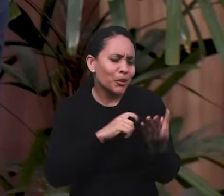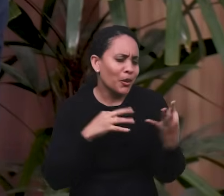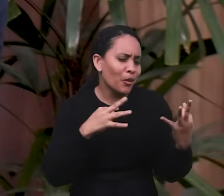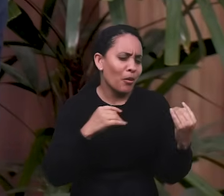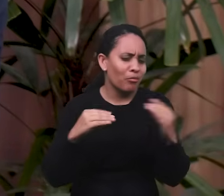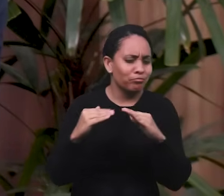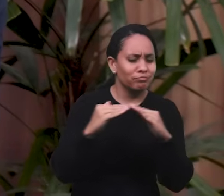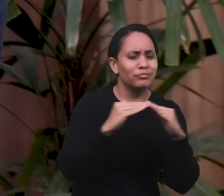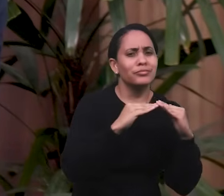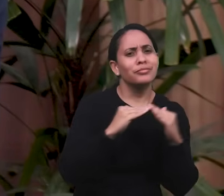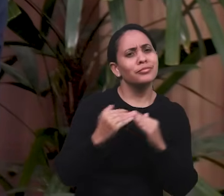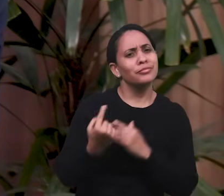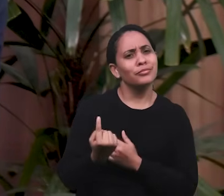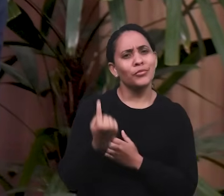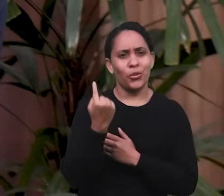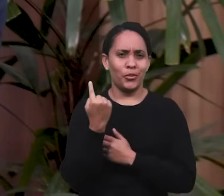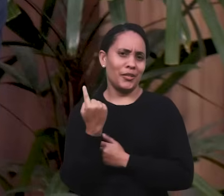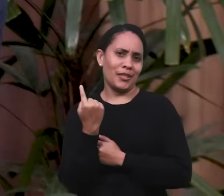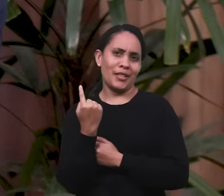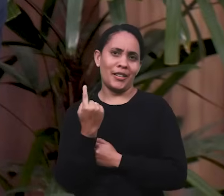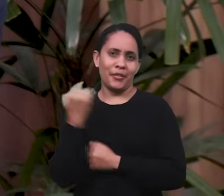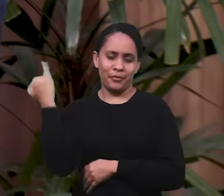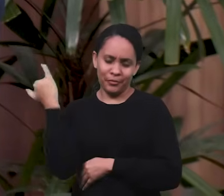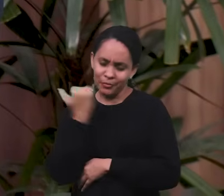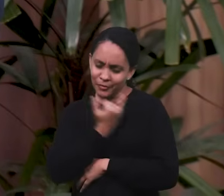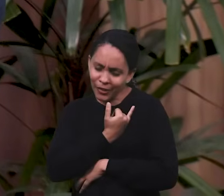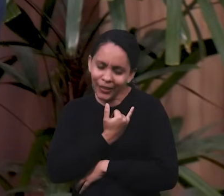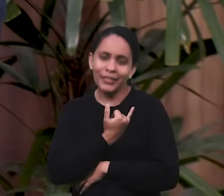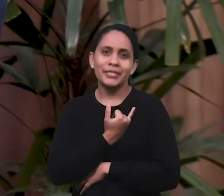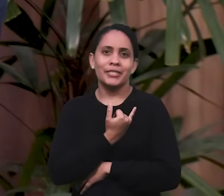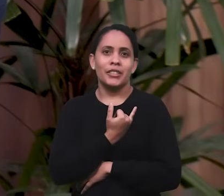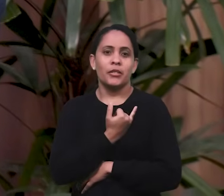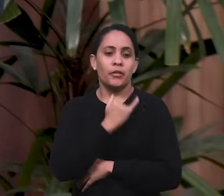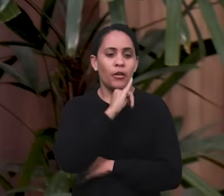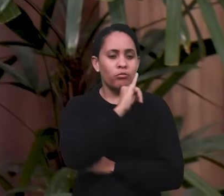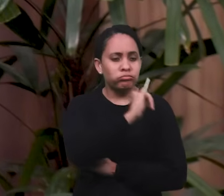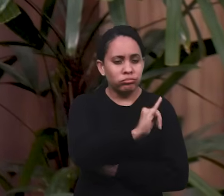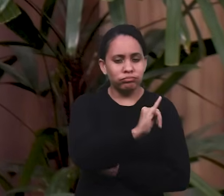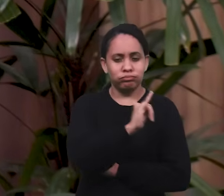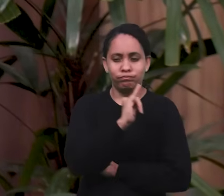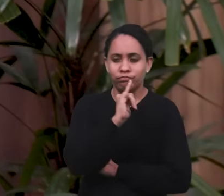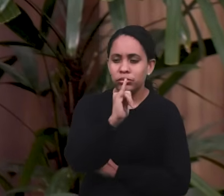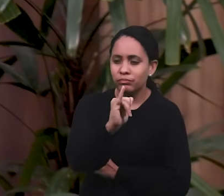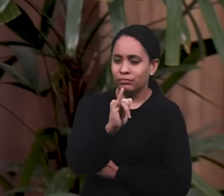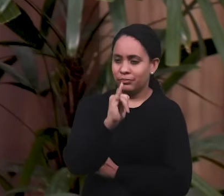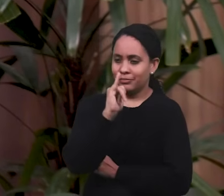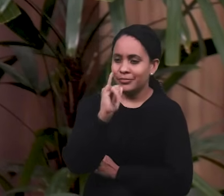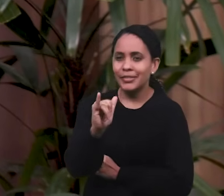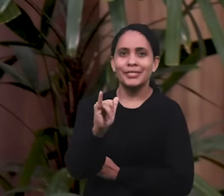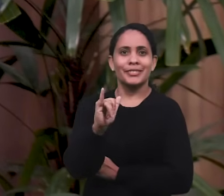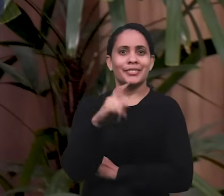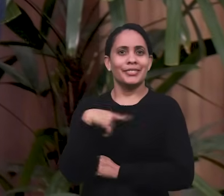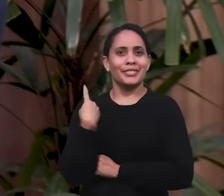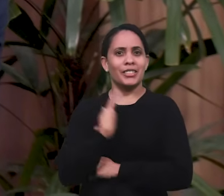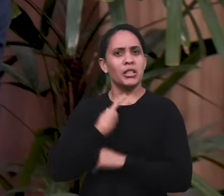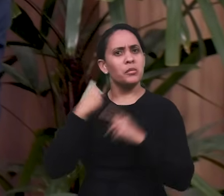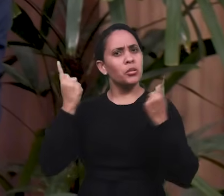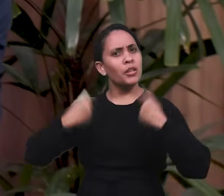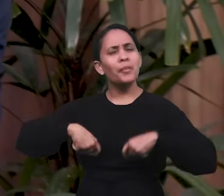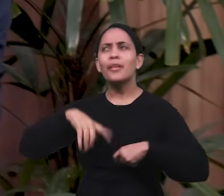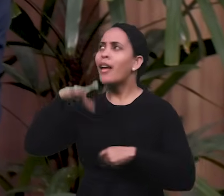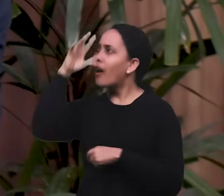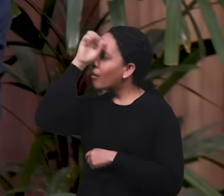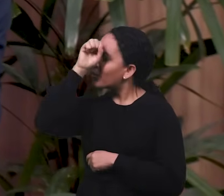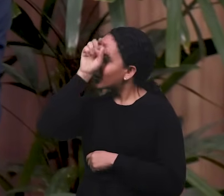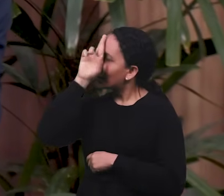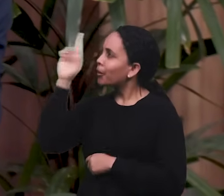como se nós fôssemos único. Quando Muito ele fala bom. com você, é com você. Muito Quando ele bom. fala com outro, é com outro. Eu acho que a gente pode aprender